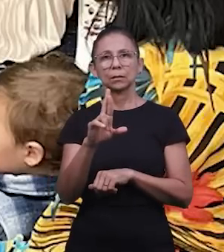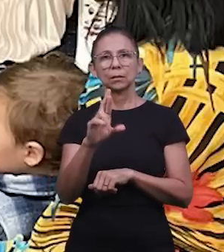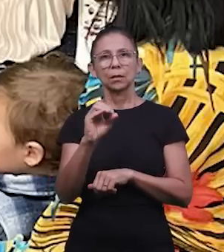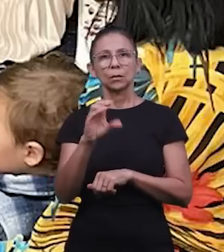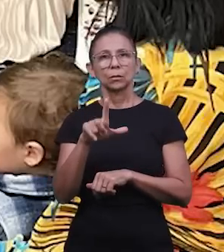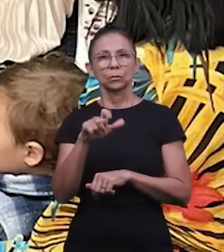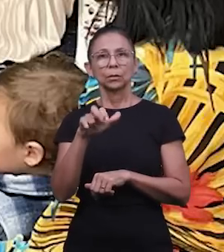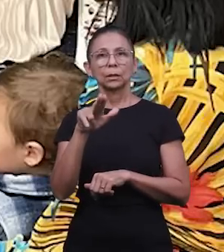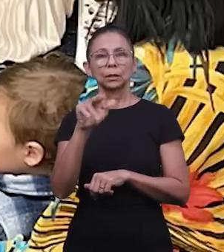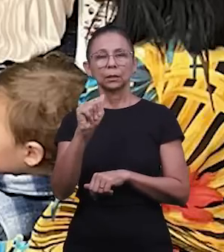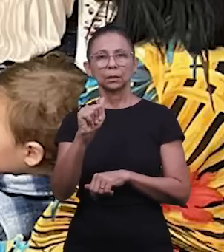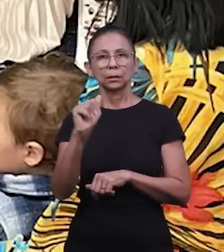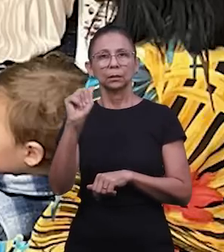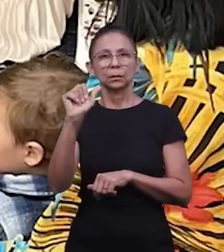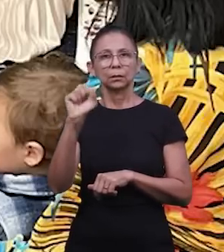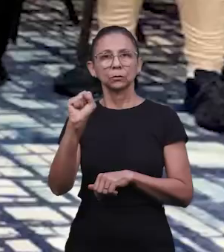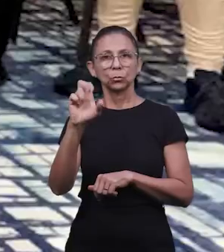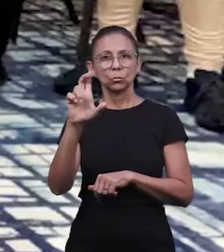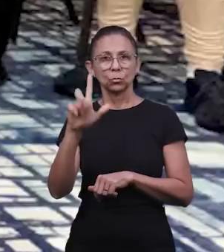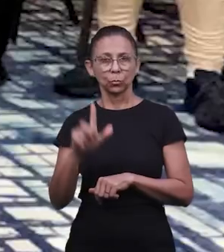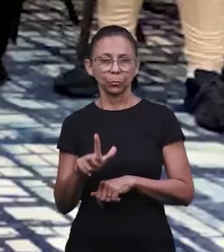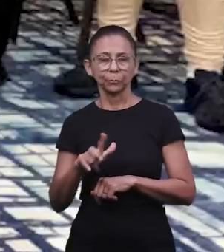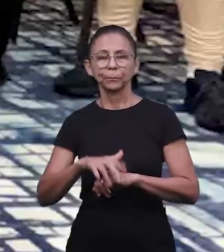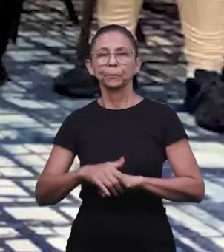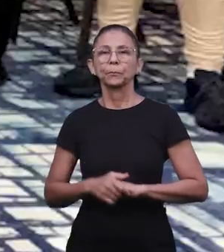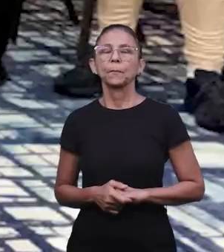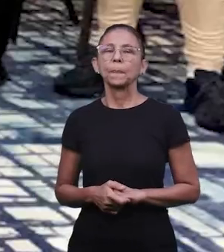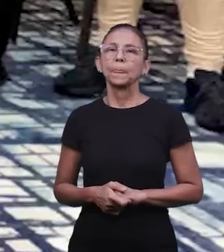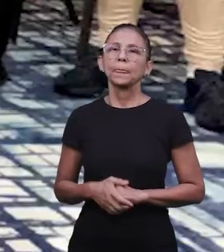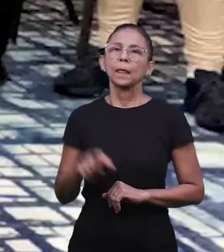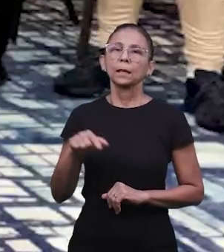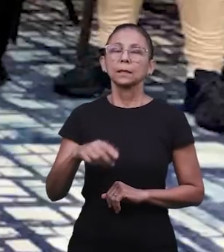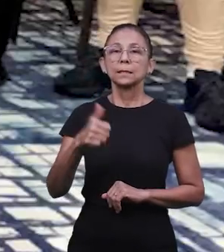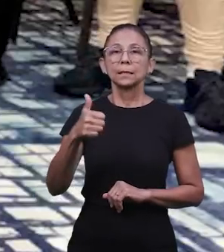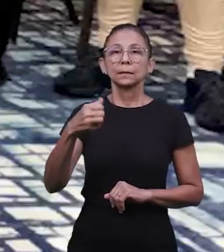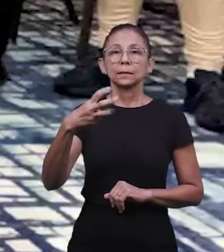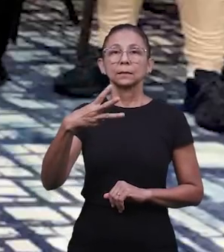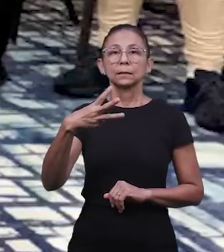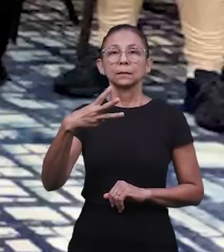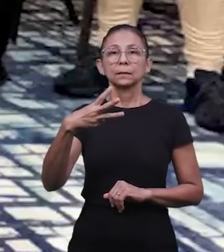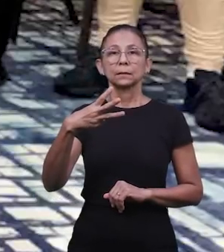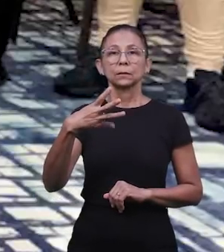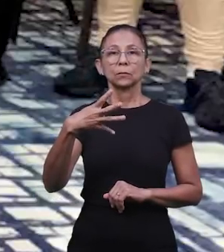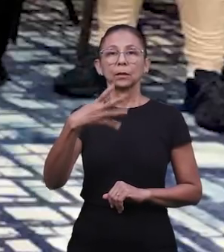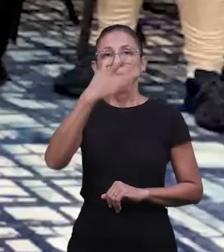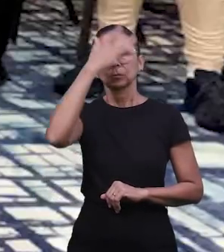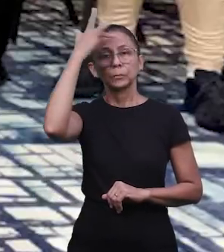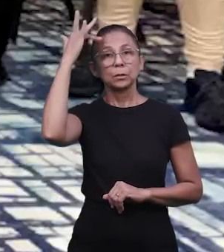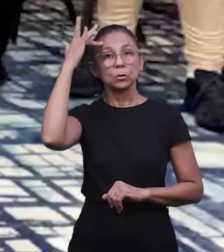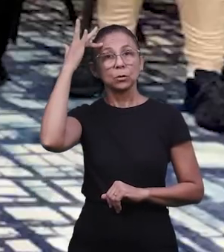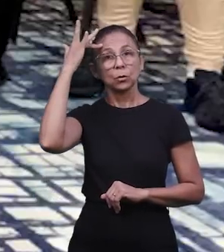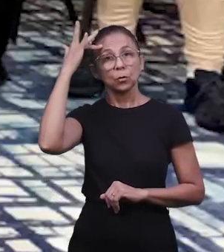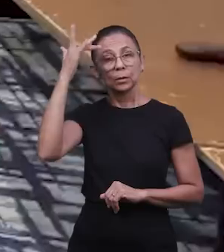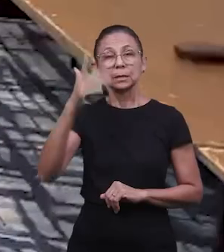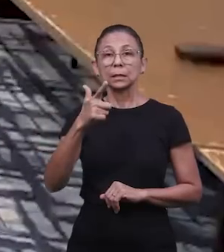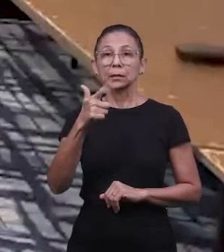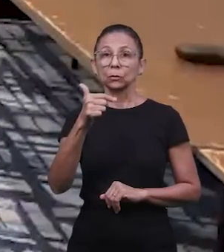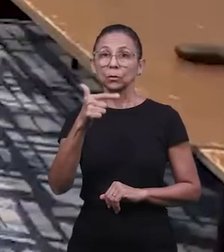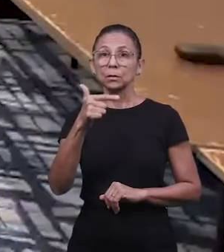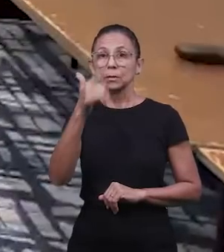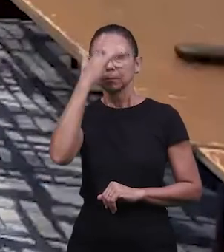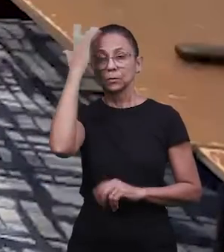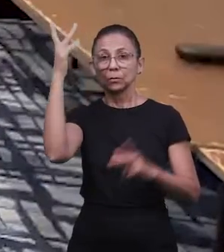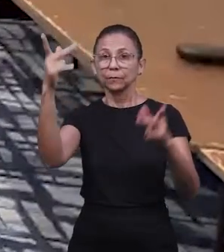essa região especificamente. Nós estivemos aqui presentes 34 pessoas, sendo 12 visitantes que vieram